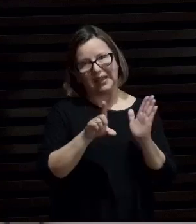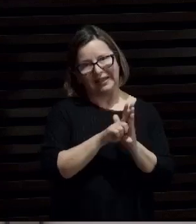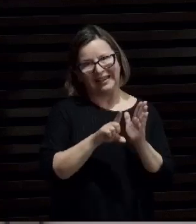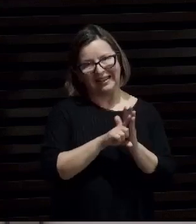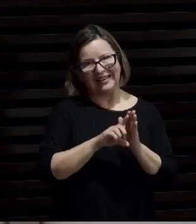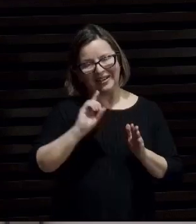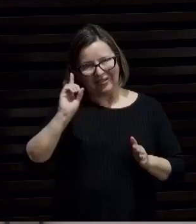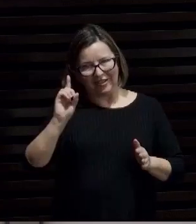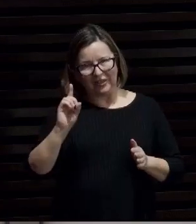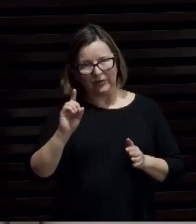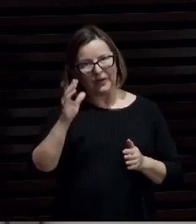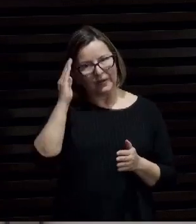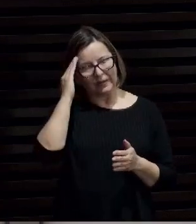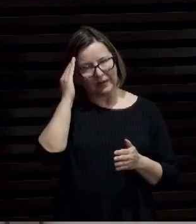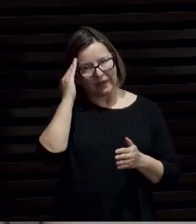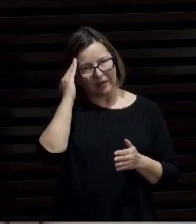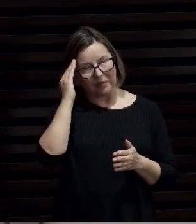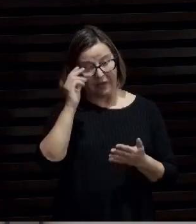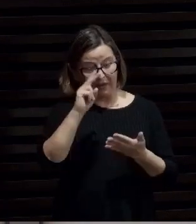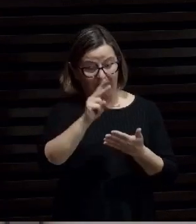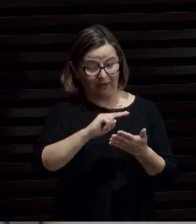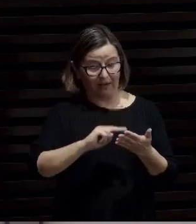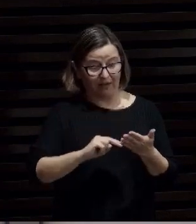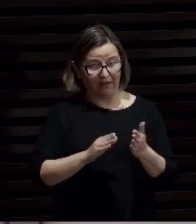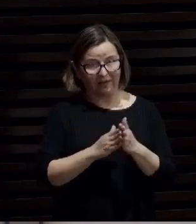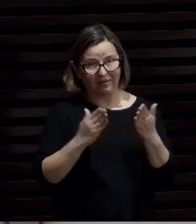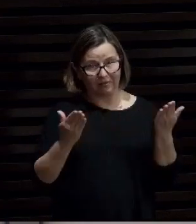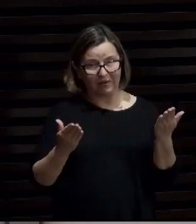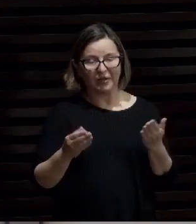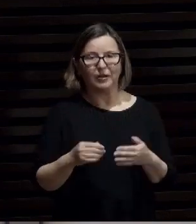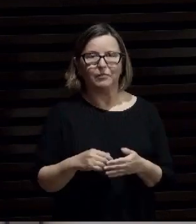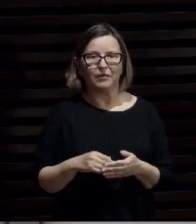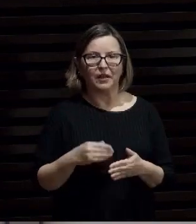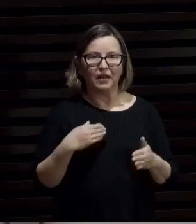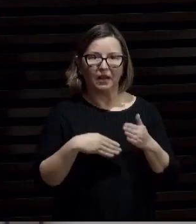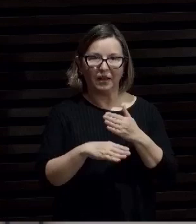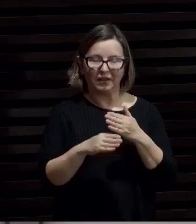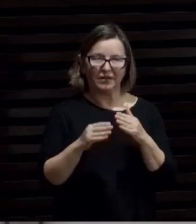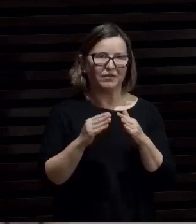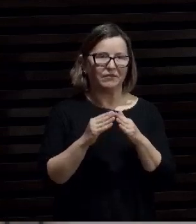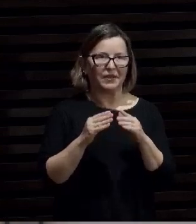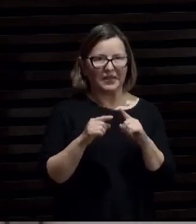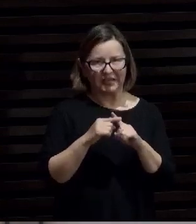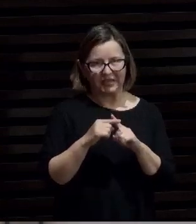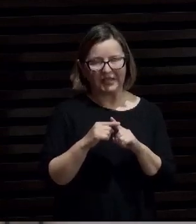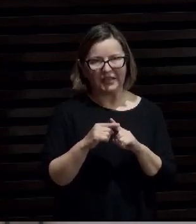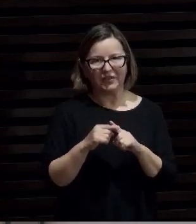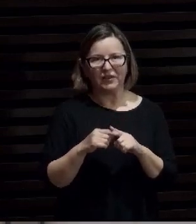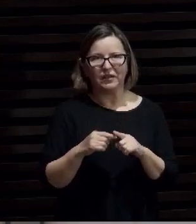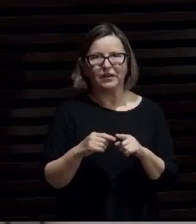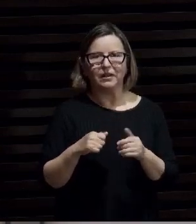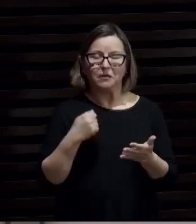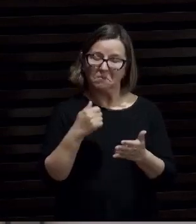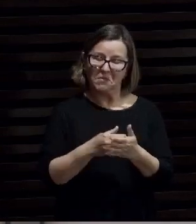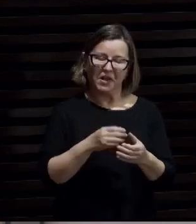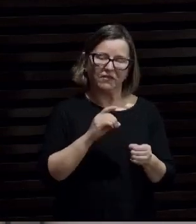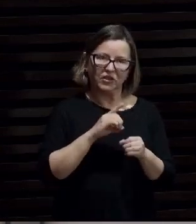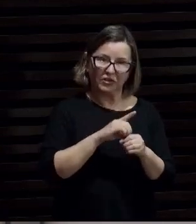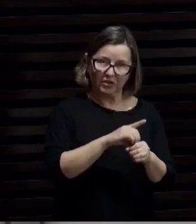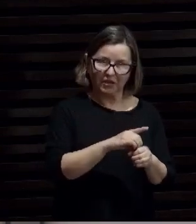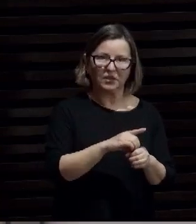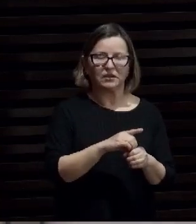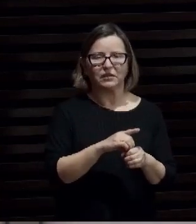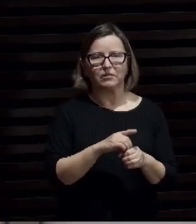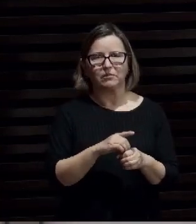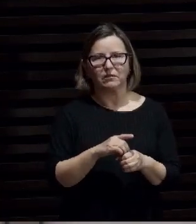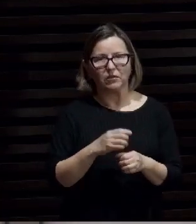a Bíblia, que frequentavam o templo deles, que era a sinagoga, que davam o dízimo, que eram pessoas de reputação